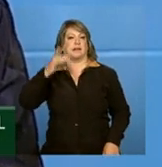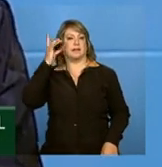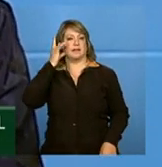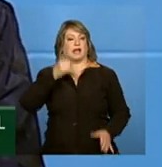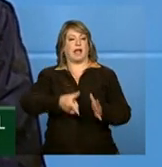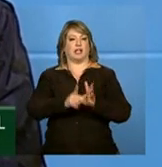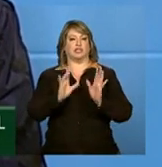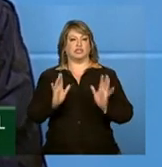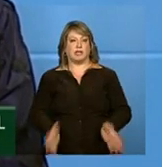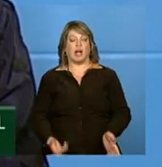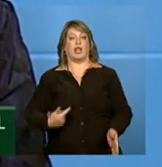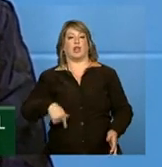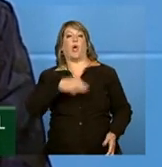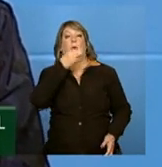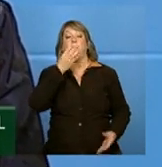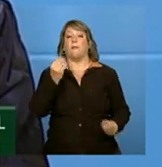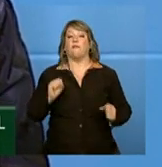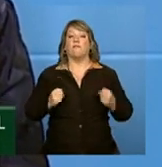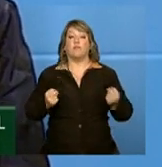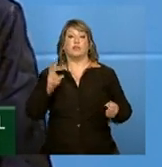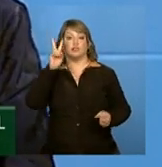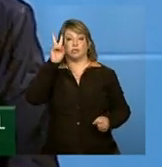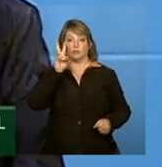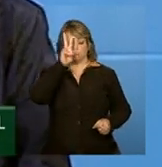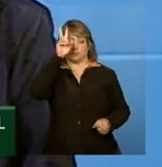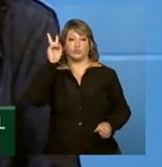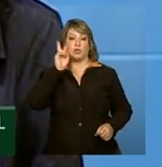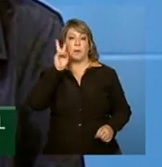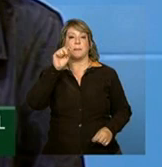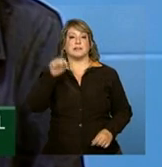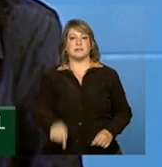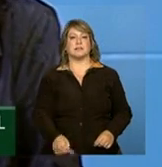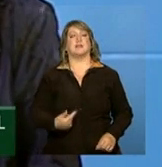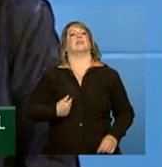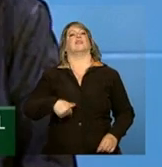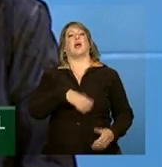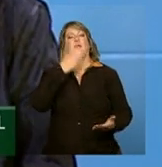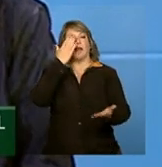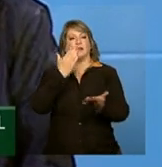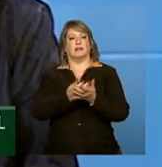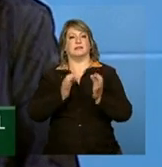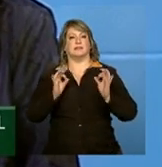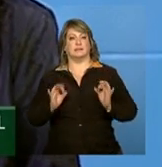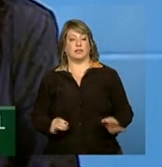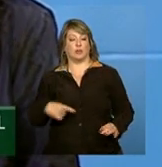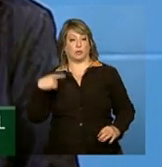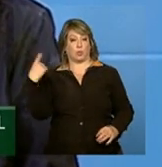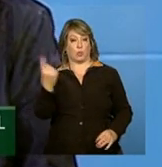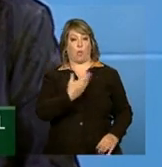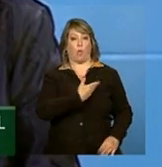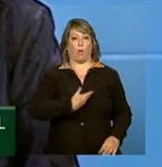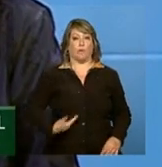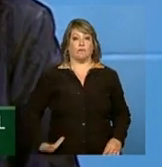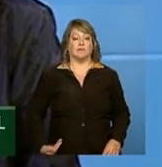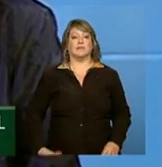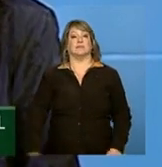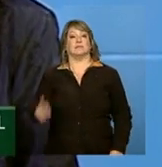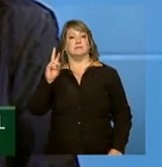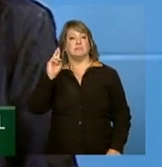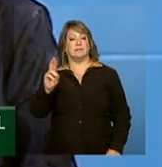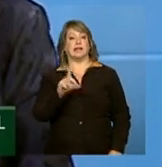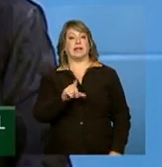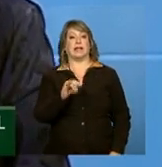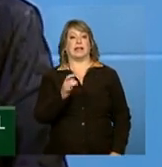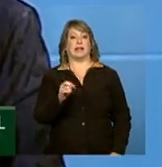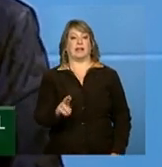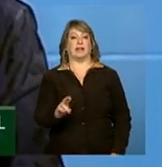a nossa opinião muito forte sobre isso, de que nós não temos dúvida que cabe aos governos o papel de